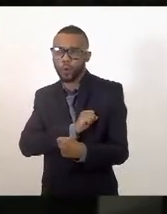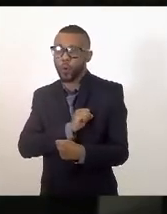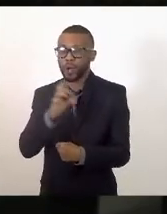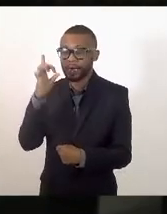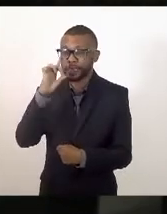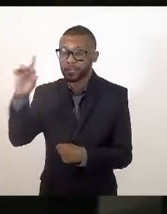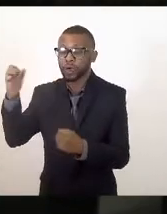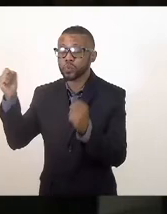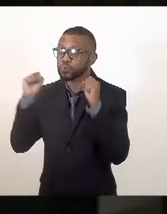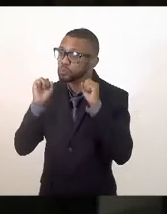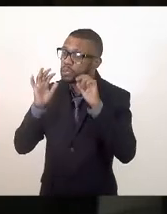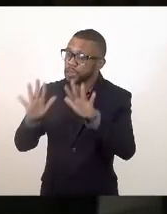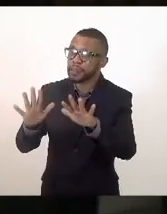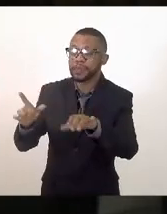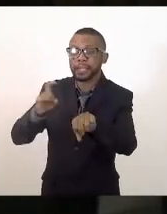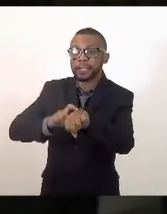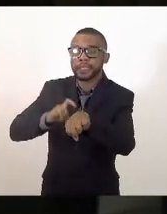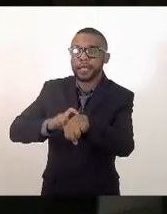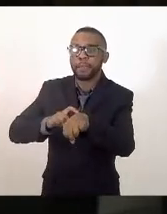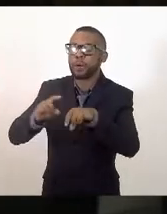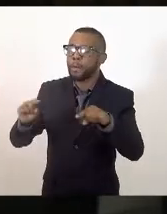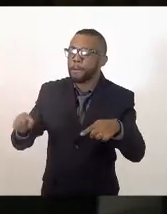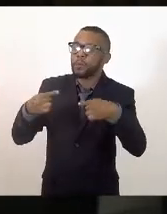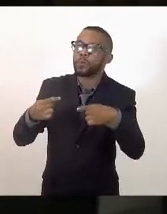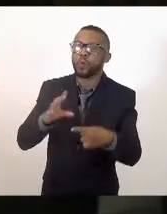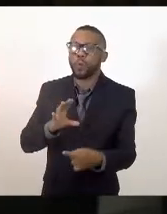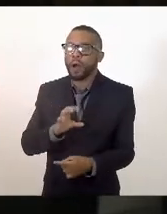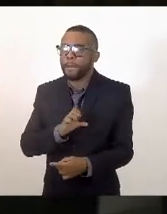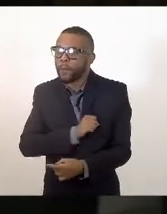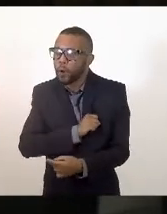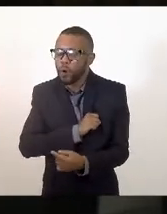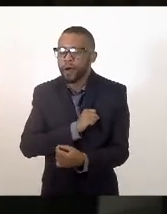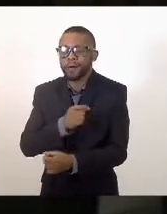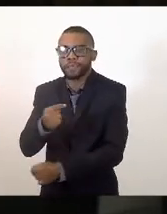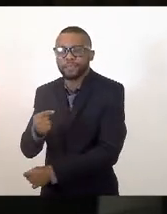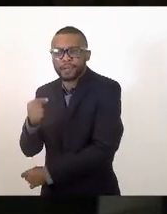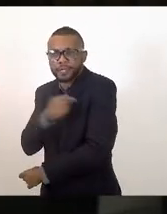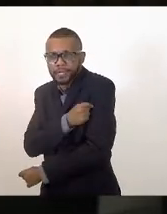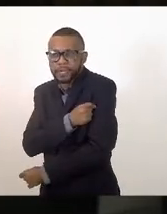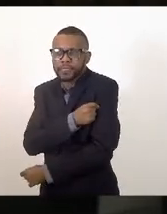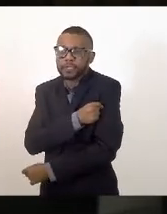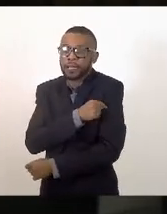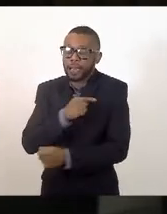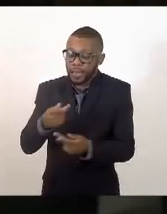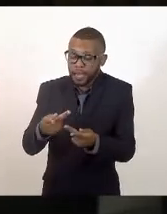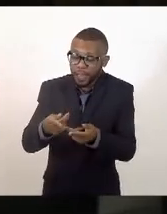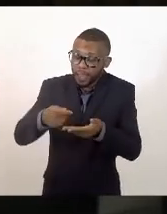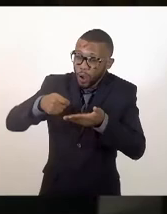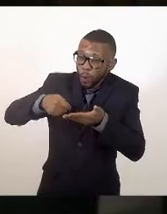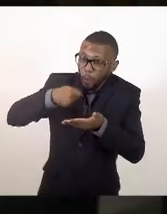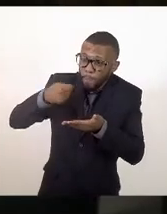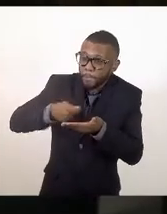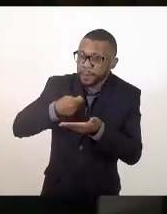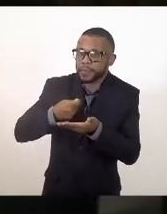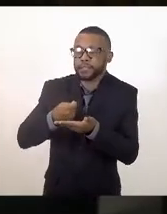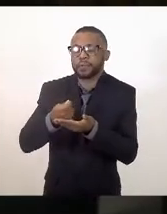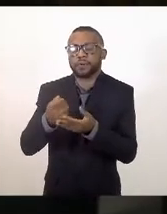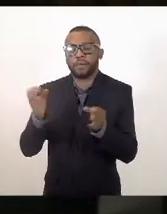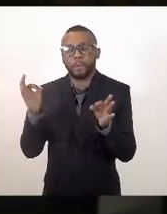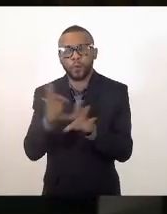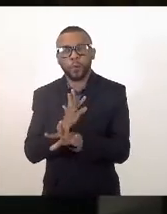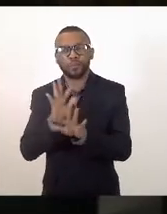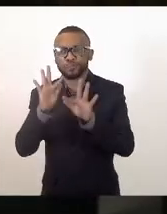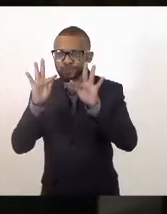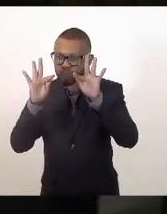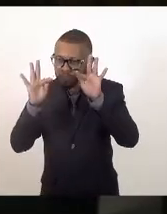guie nesses tempos desafiadores com amor, vacina no braço e comida no prato. Está encerrada a